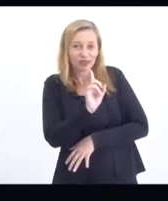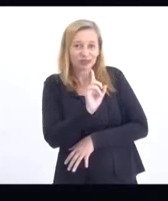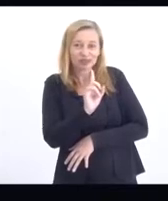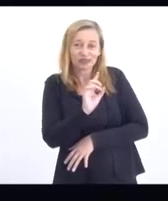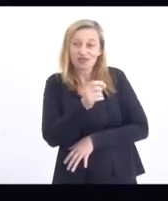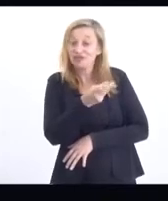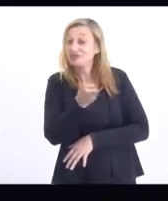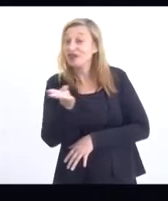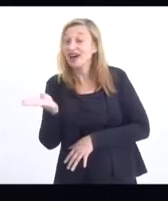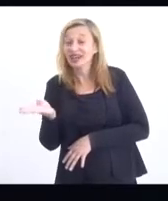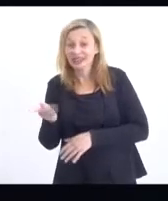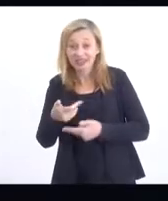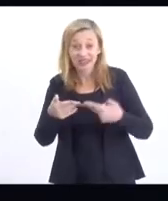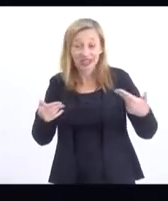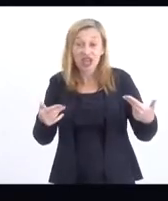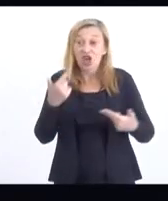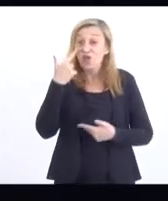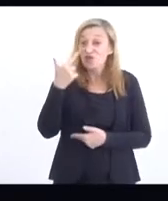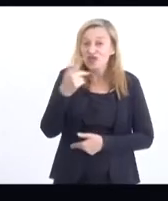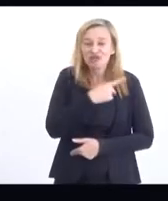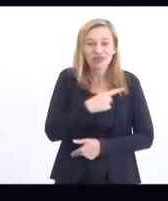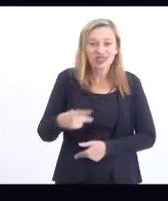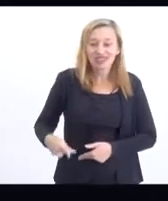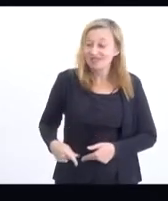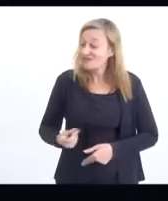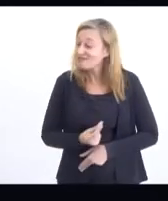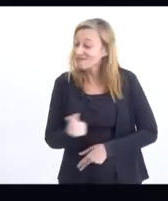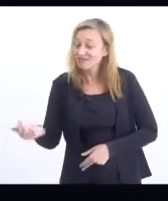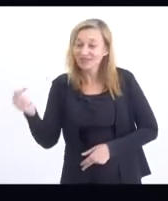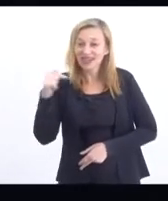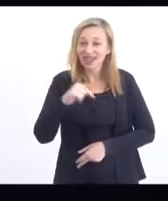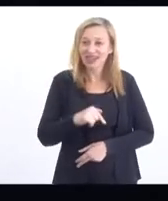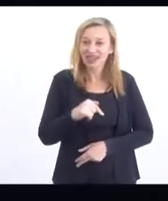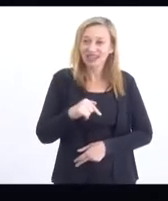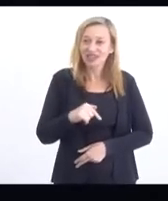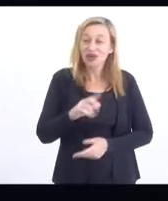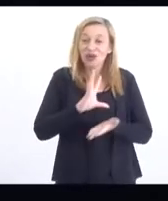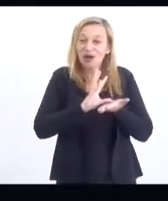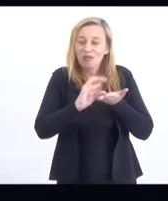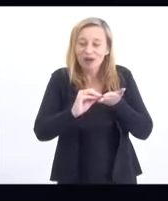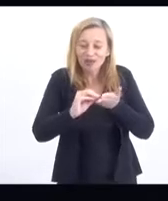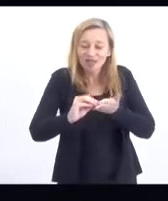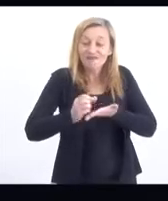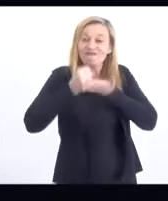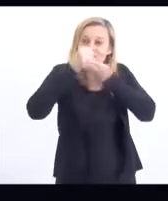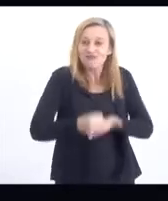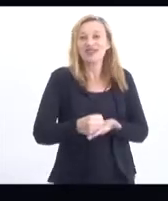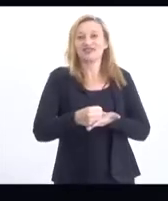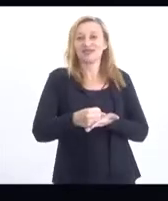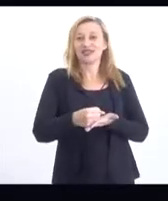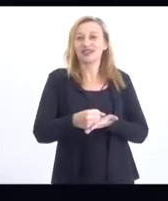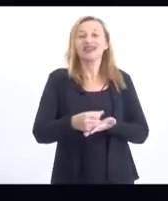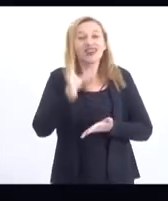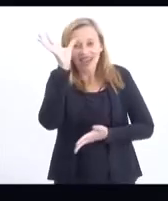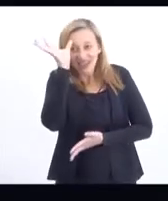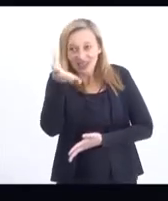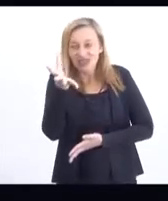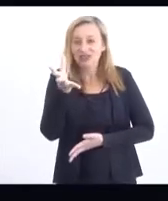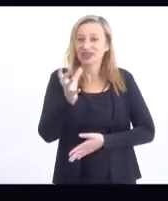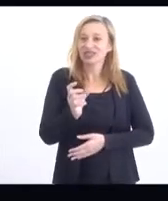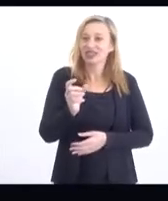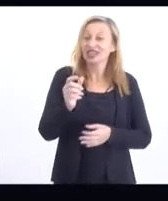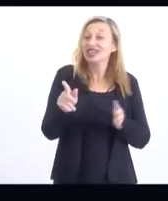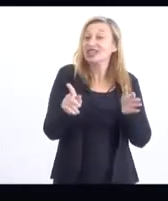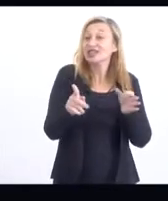Então, eu vejo que o presidente vai sair daqui com a pauta firme, que vai ser resolvido